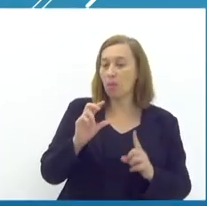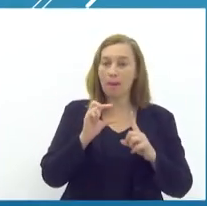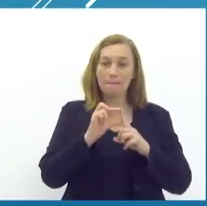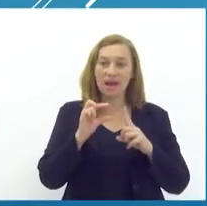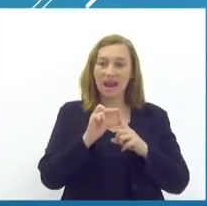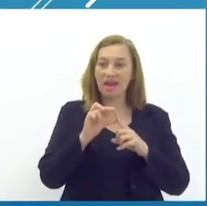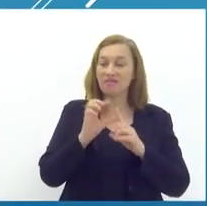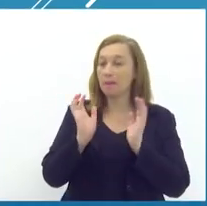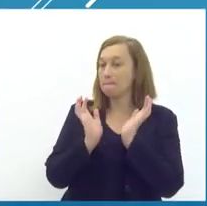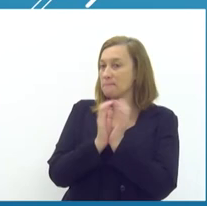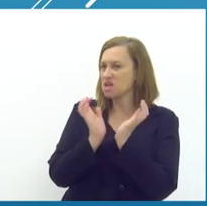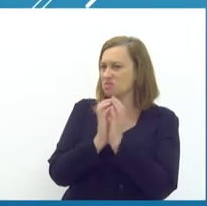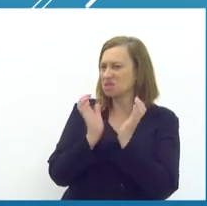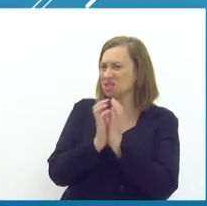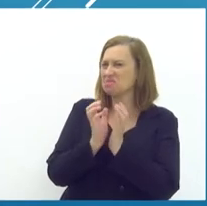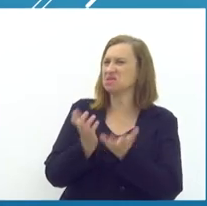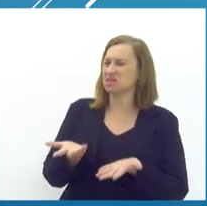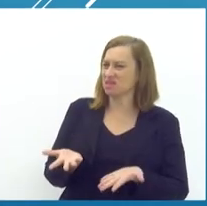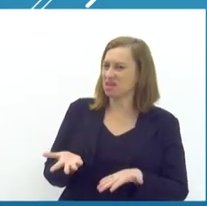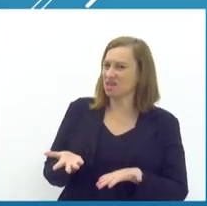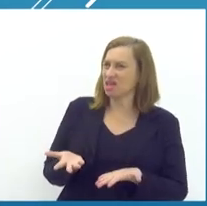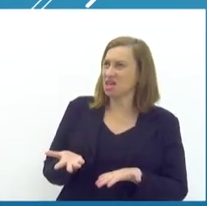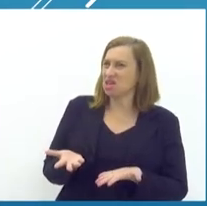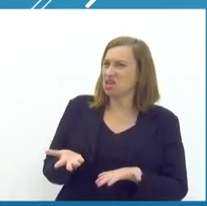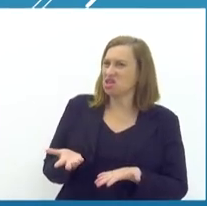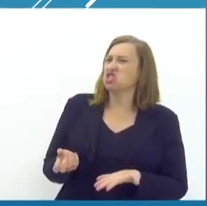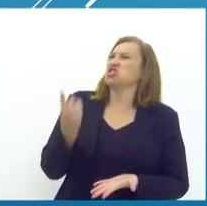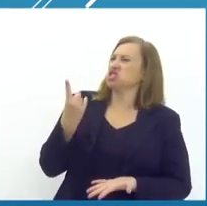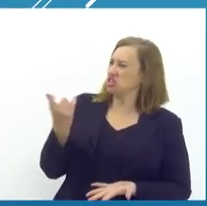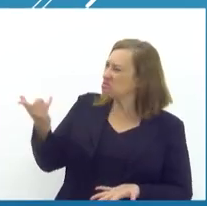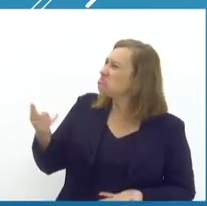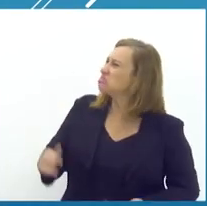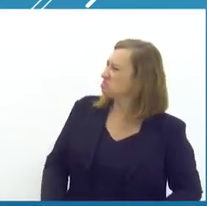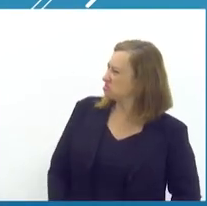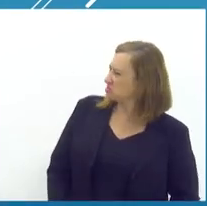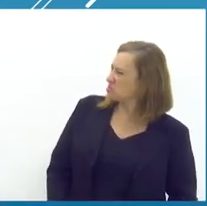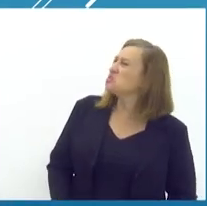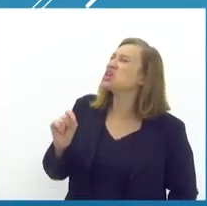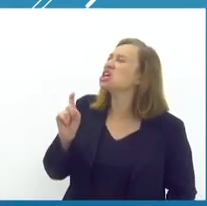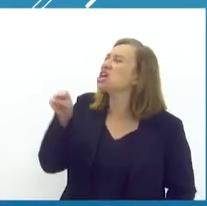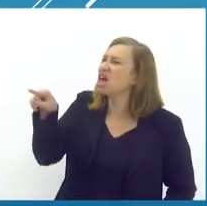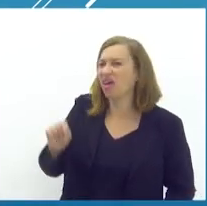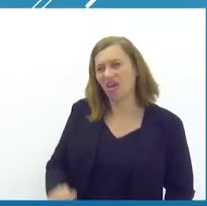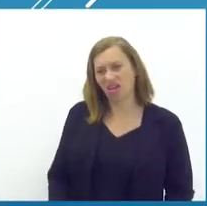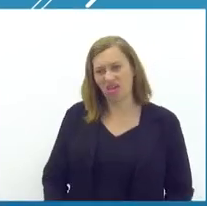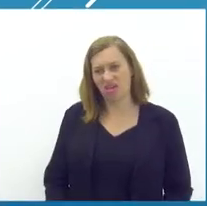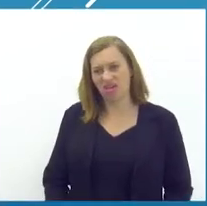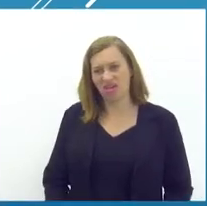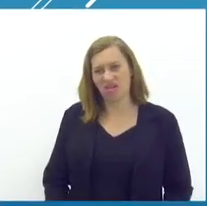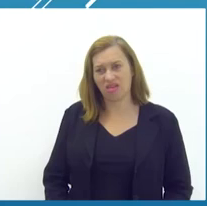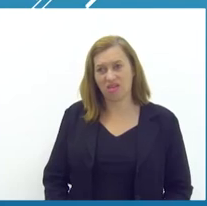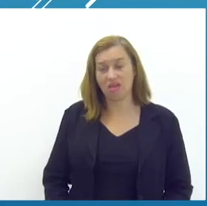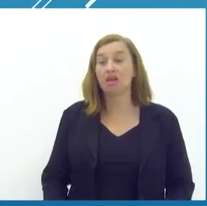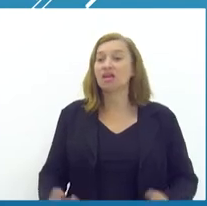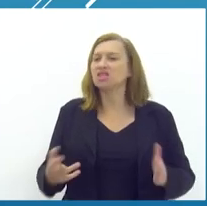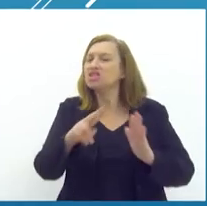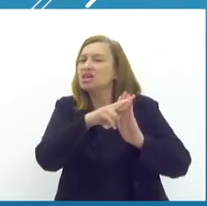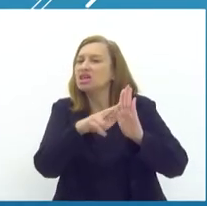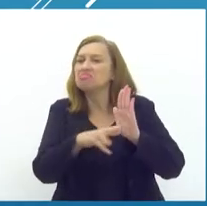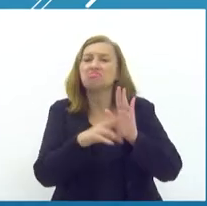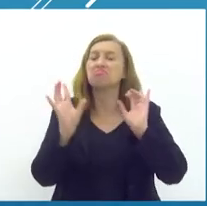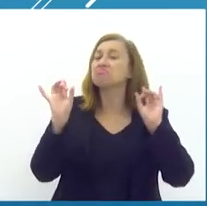danada é isso a gente tá tentando descobrir né Direito Administrativo mas você deve gostar sobre isso entre regime